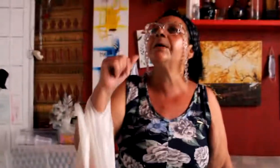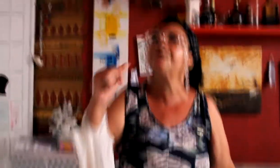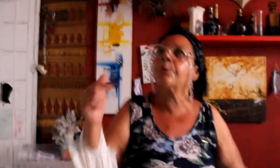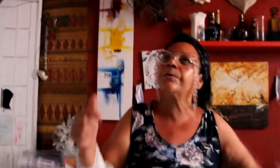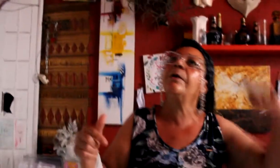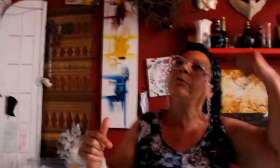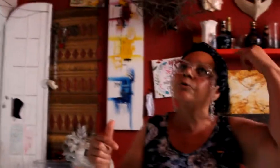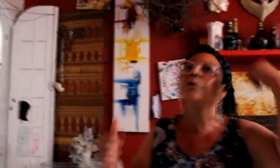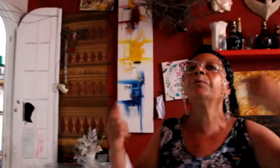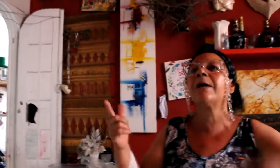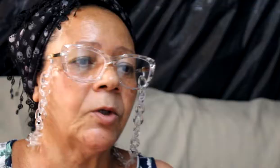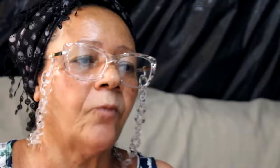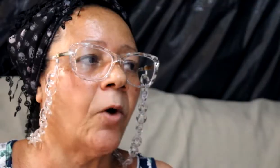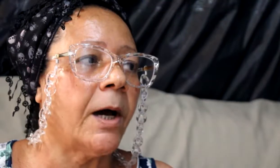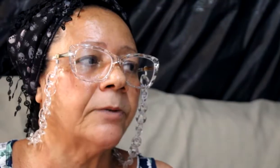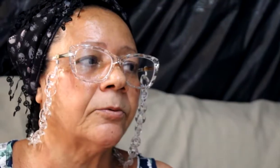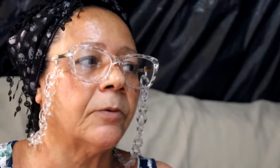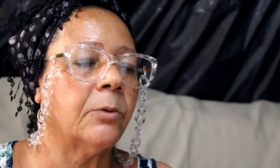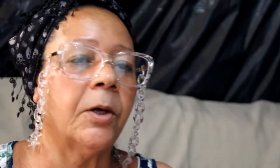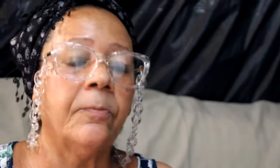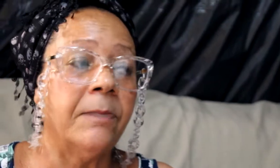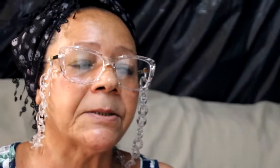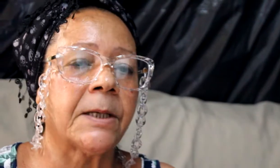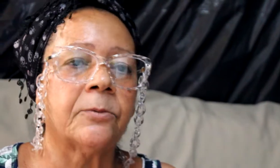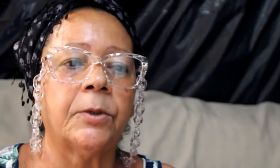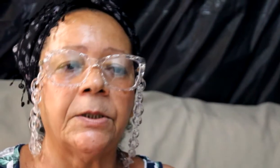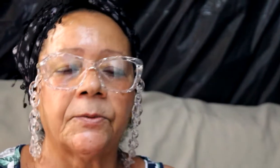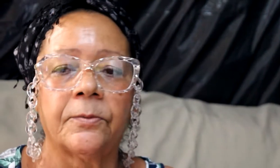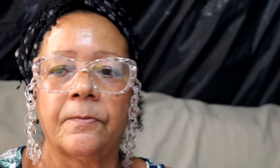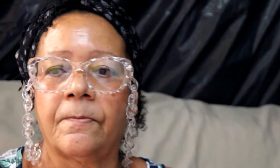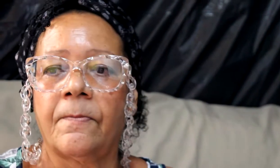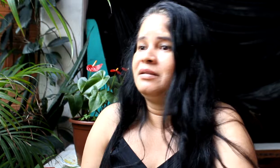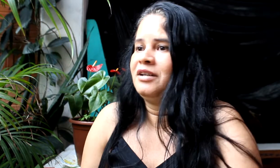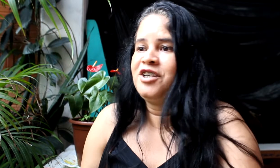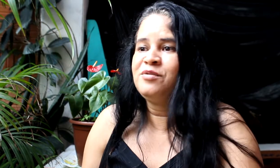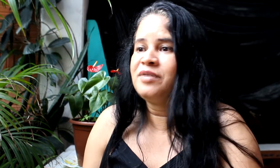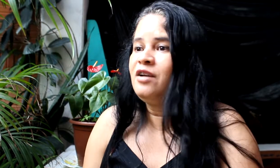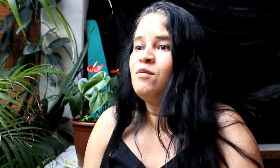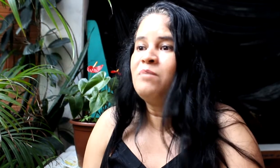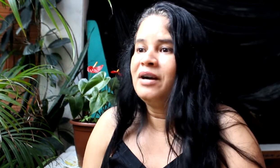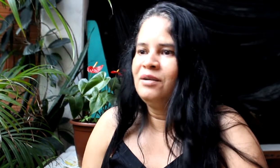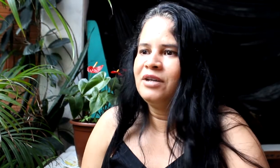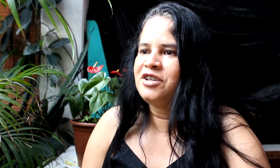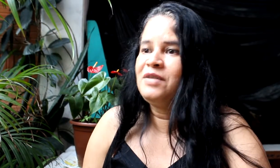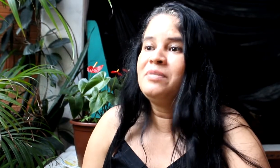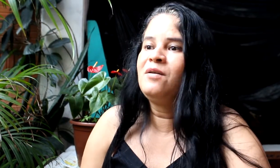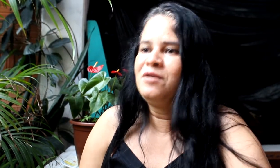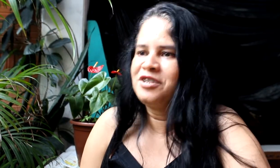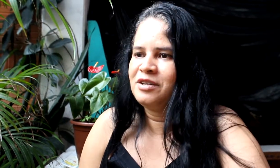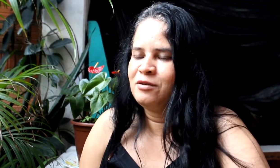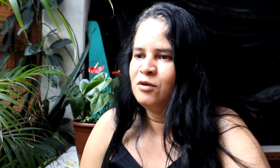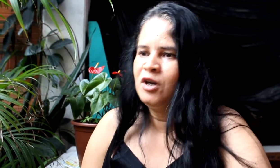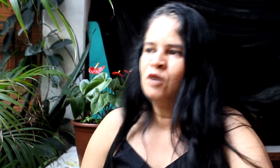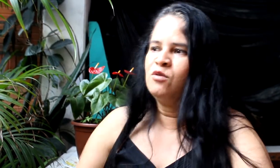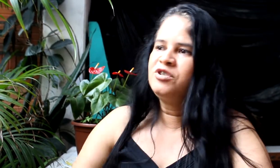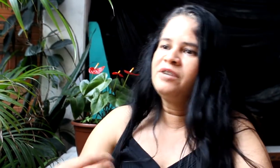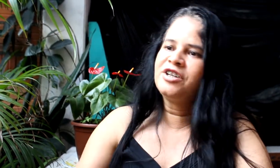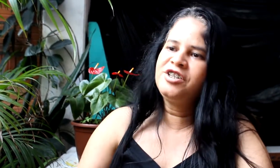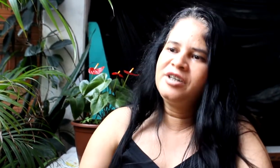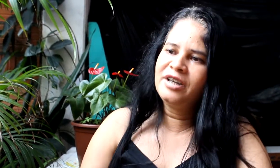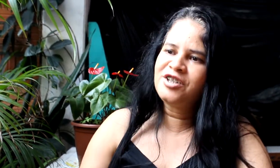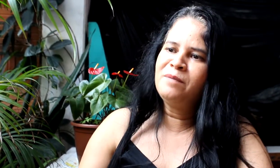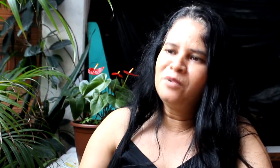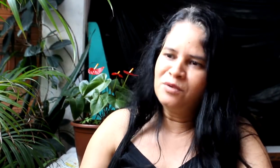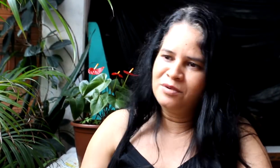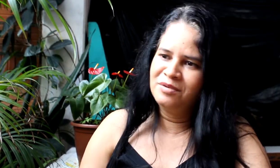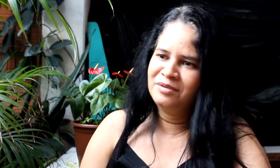de 700, mas ele tá equivocado. O aluguel é bem mais caro do que isso. A gente não tem como pagar aluguel, a gente vai para onde? Com o dinheiro que a